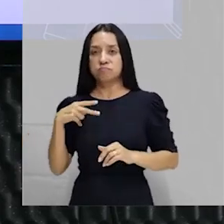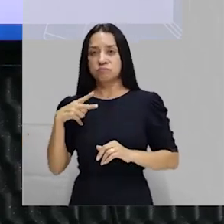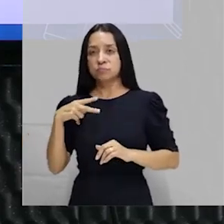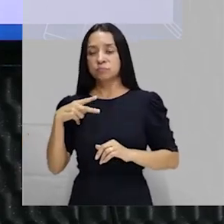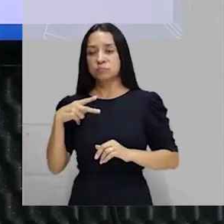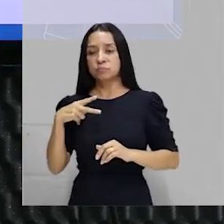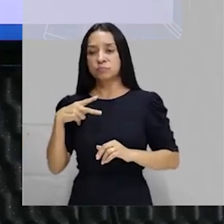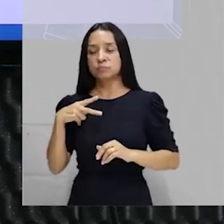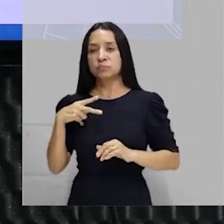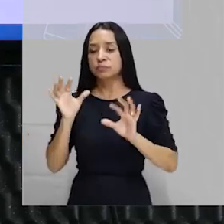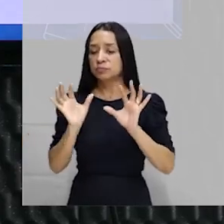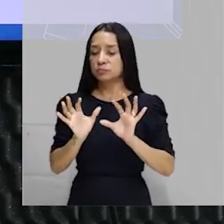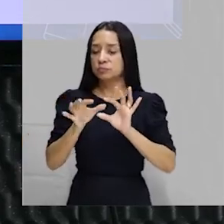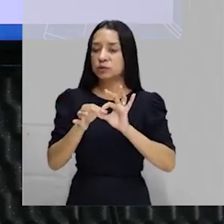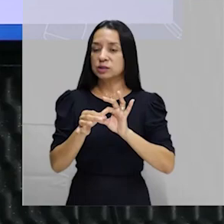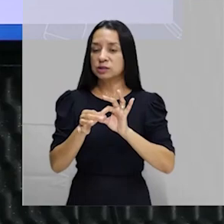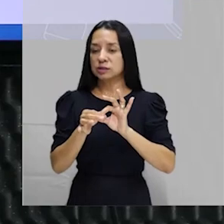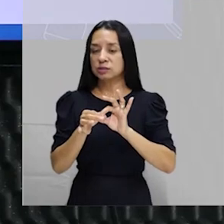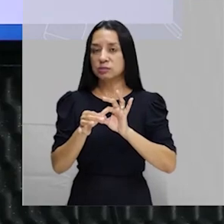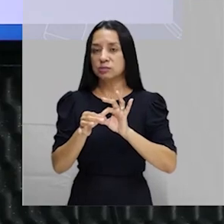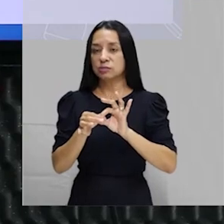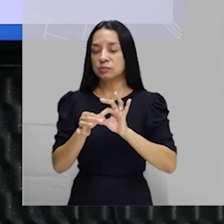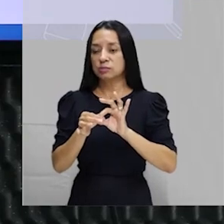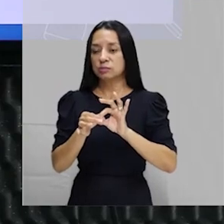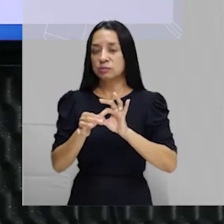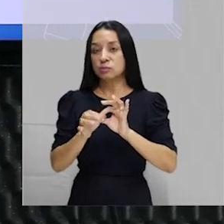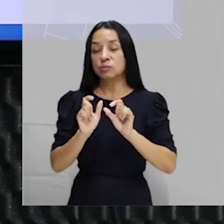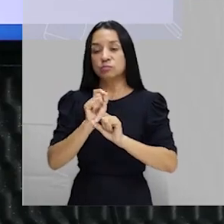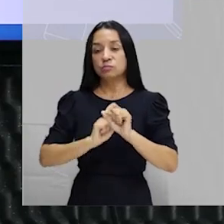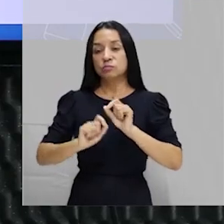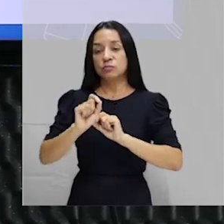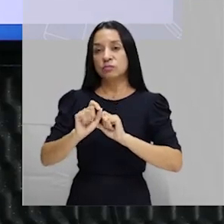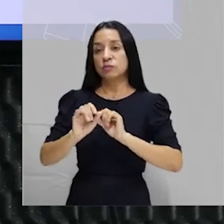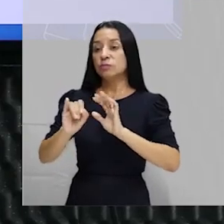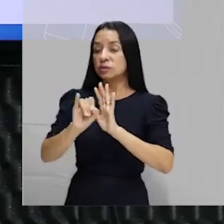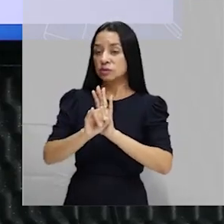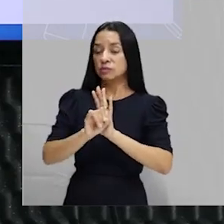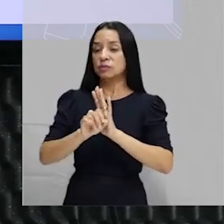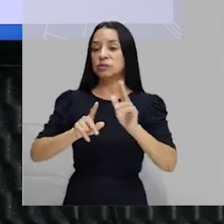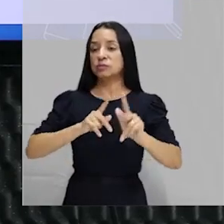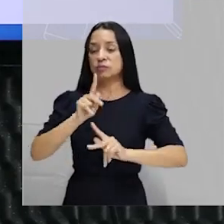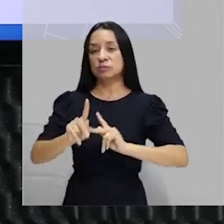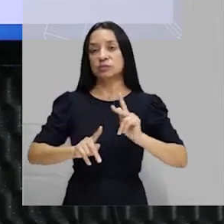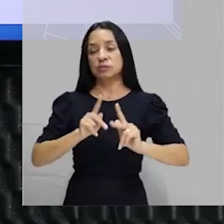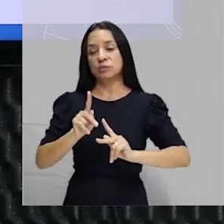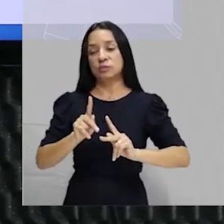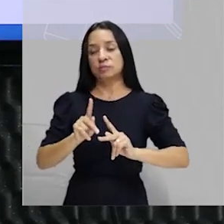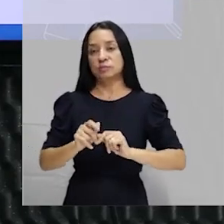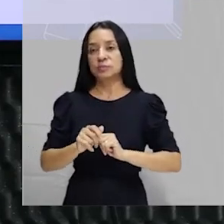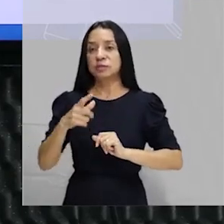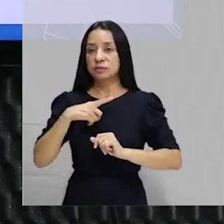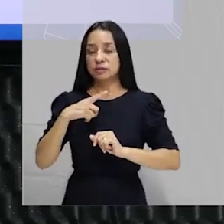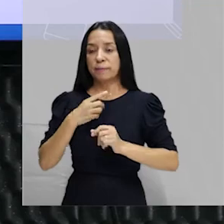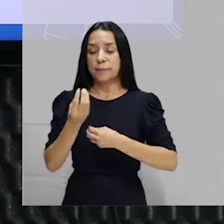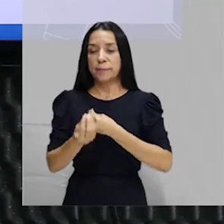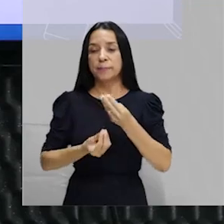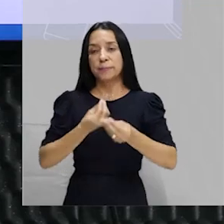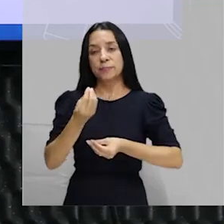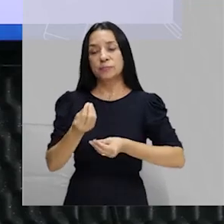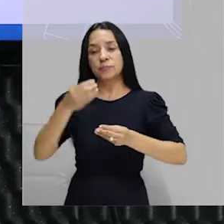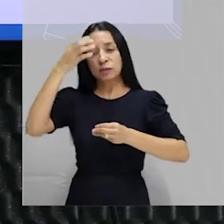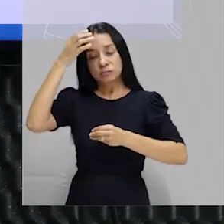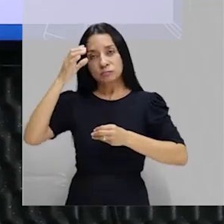Respira, ó, e vamos evoluir que tem mais coisa legal. Olha a segunda questão, na mesma linha aí de raciocínio em relação ao Estado. Ela